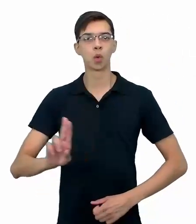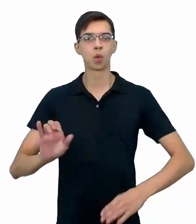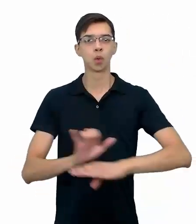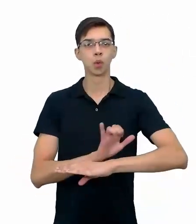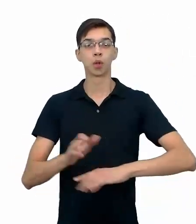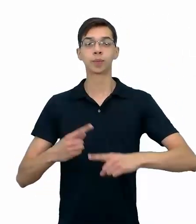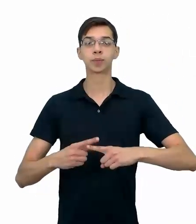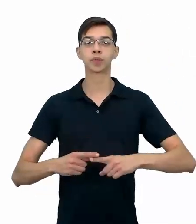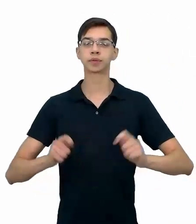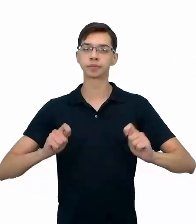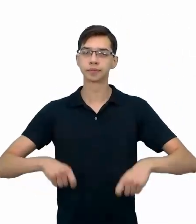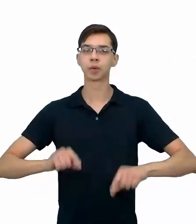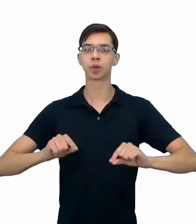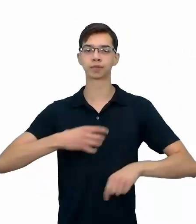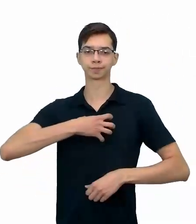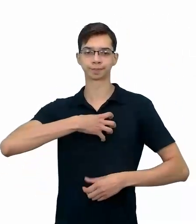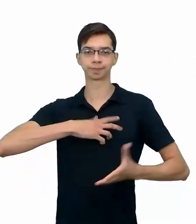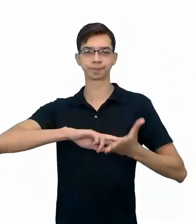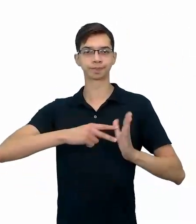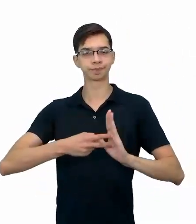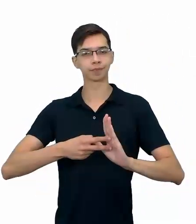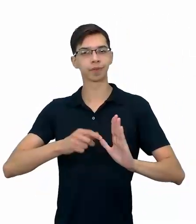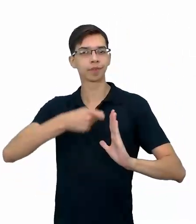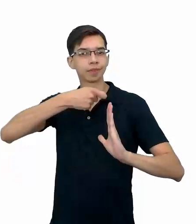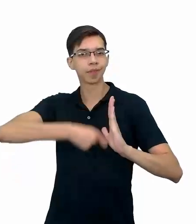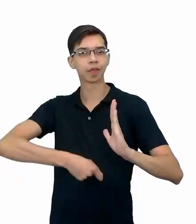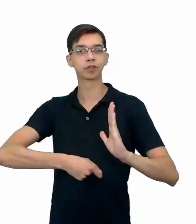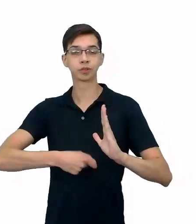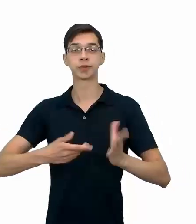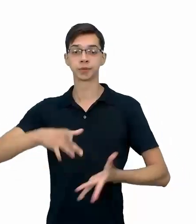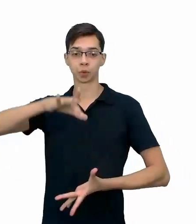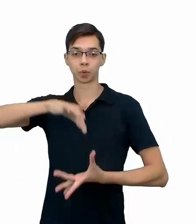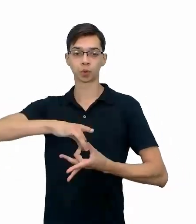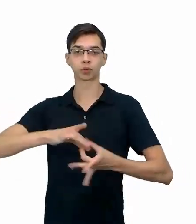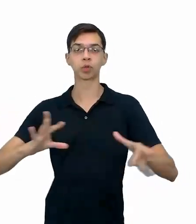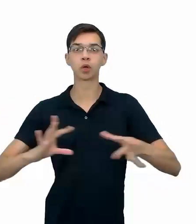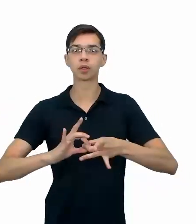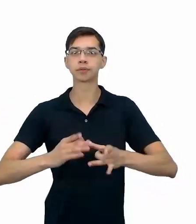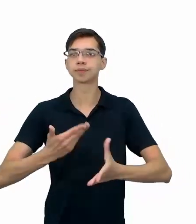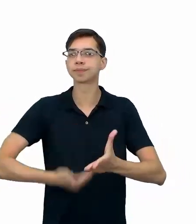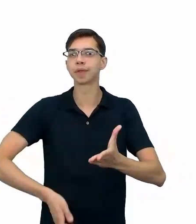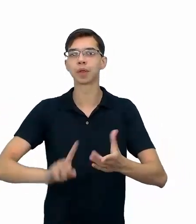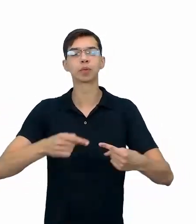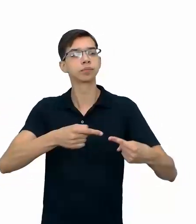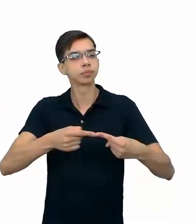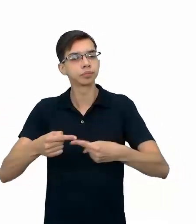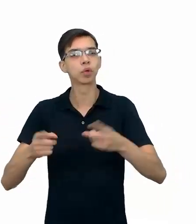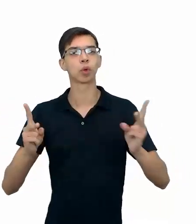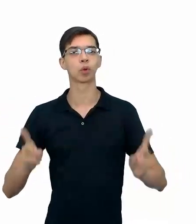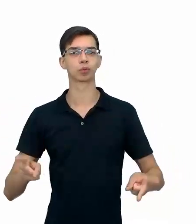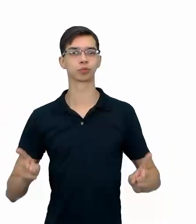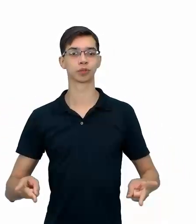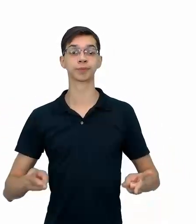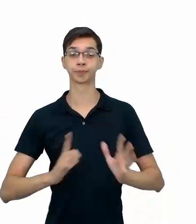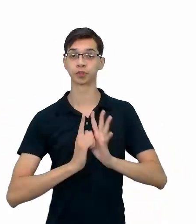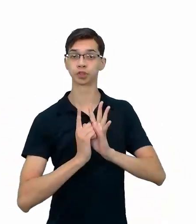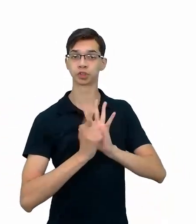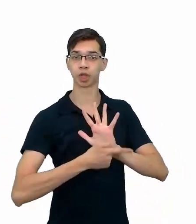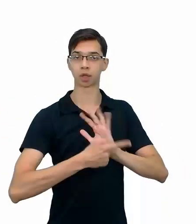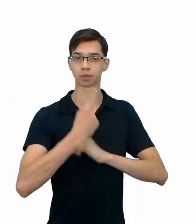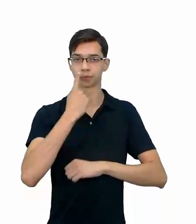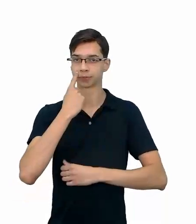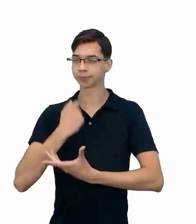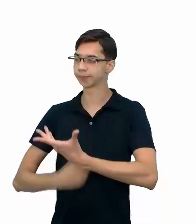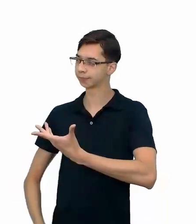né? Não deixando que se perca a questão da coesão, da coerência, dentro desses gêneros que são trabalhados aqui. Isso